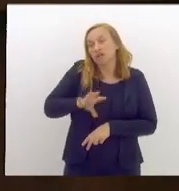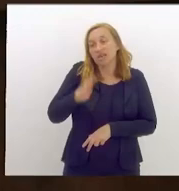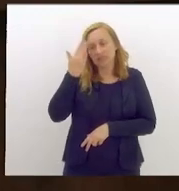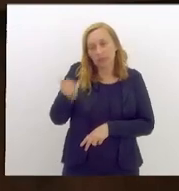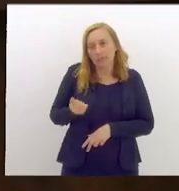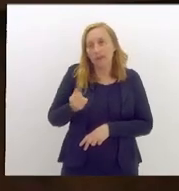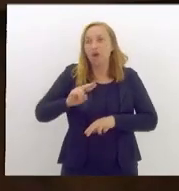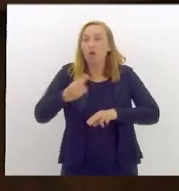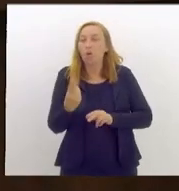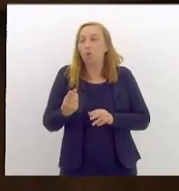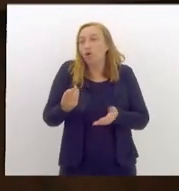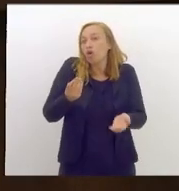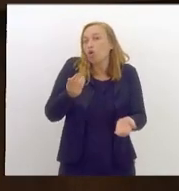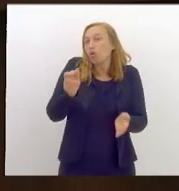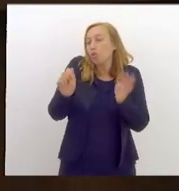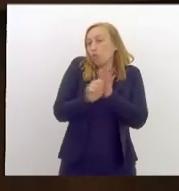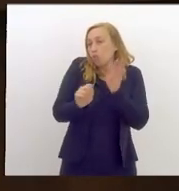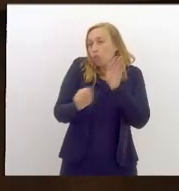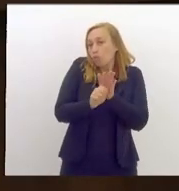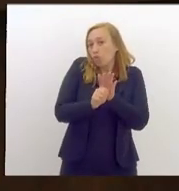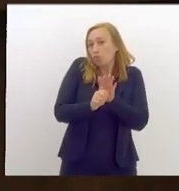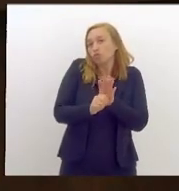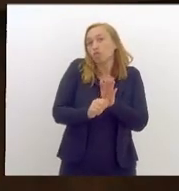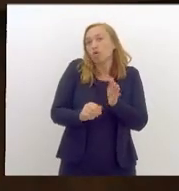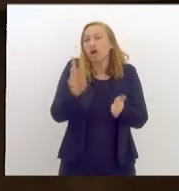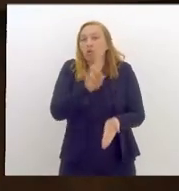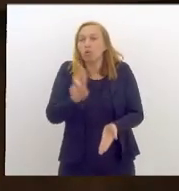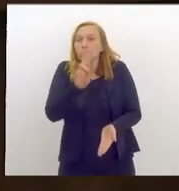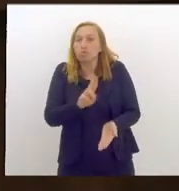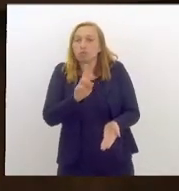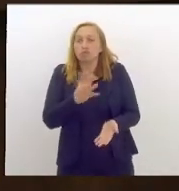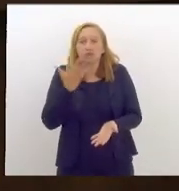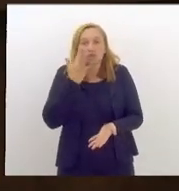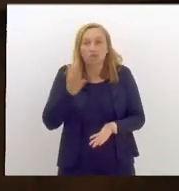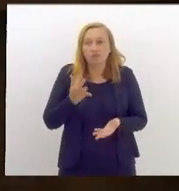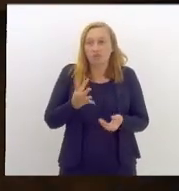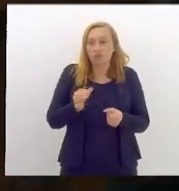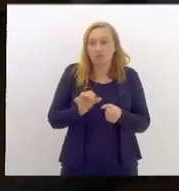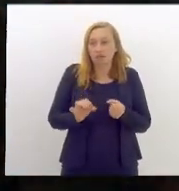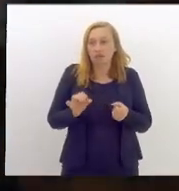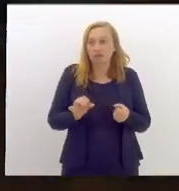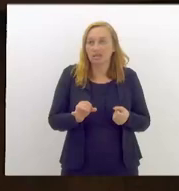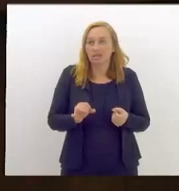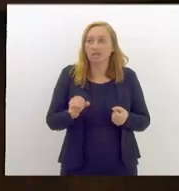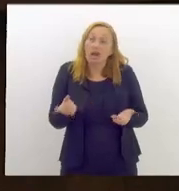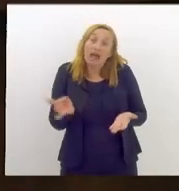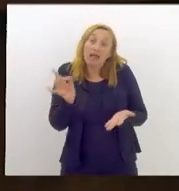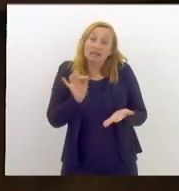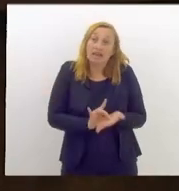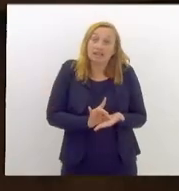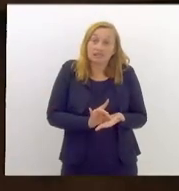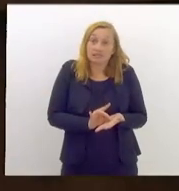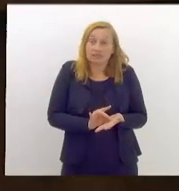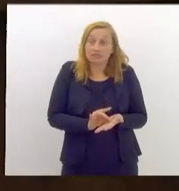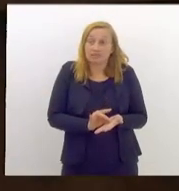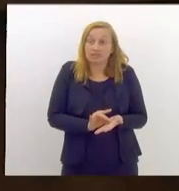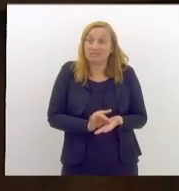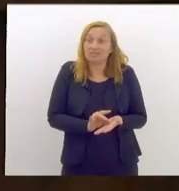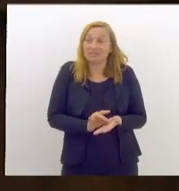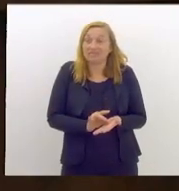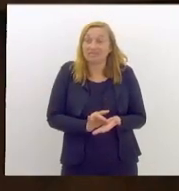sob efeito de alguma substância entorpecente que não faz ter a sua realidade é